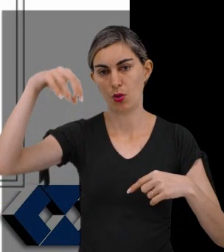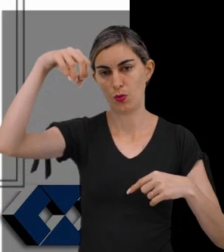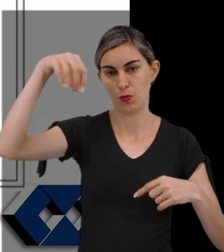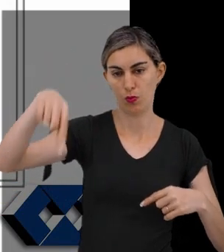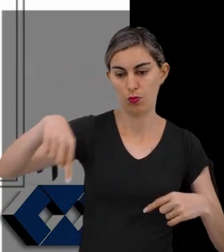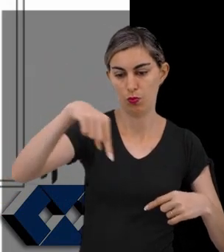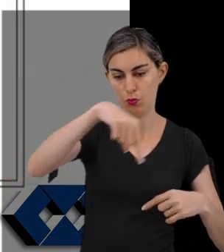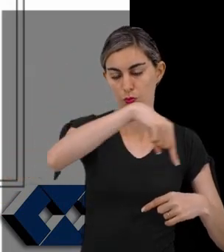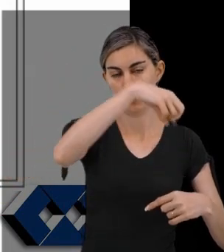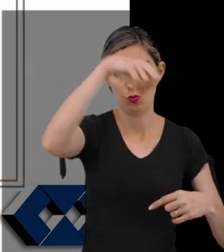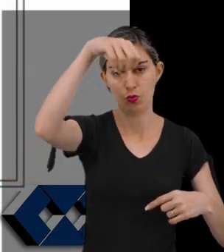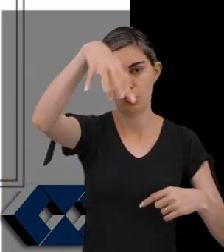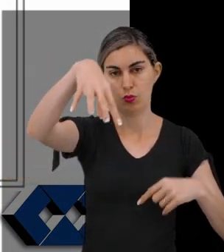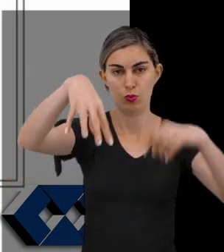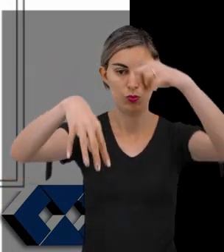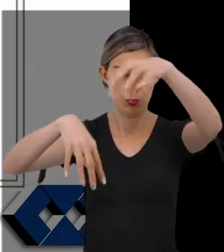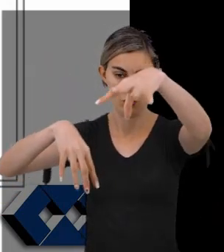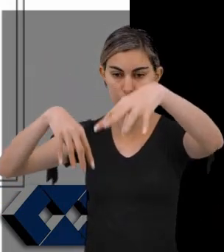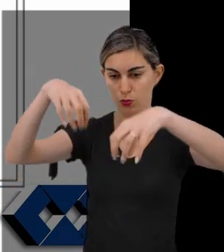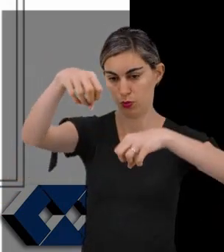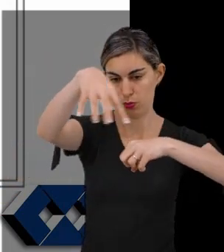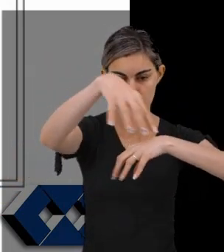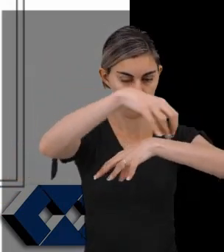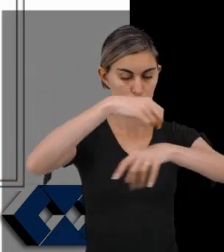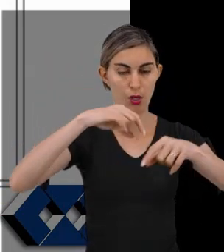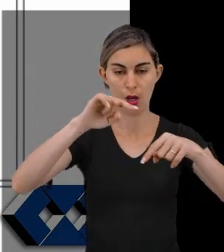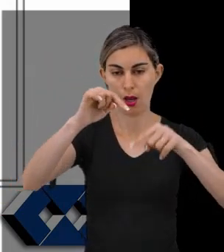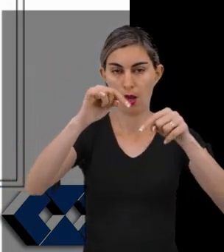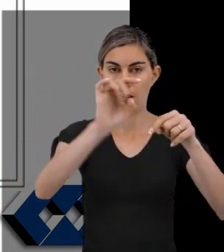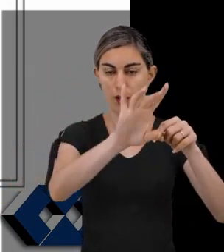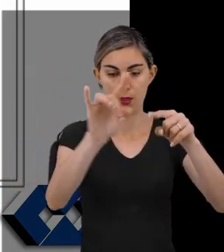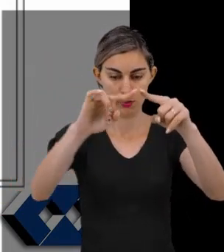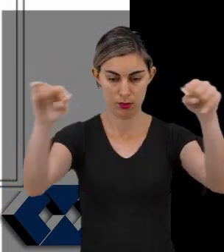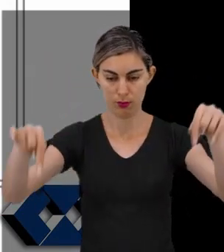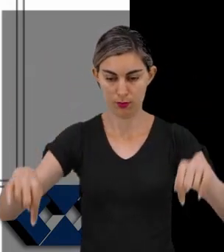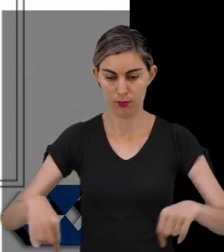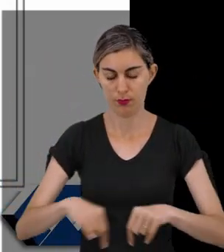de iluminação dos ambientes. Isso aqui compõe